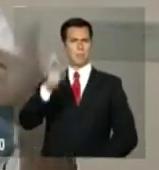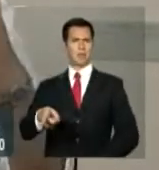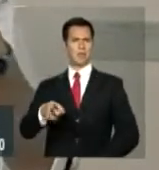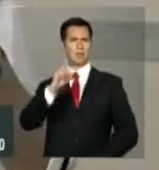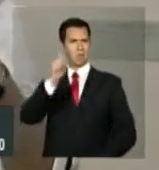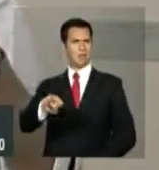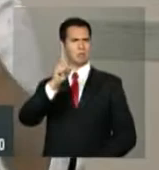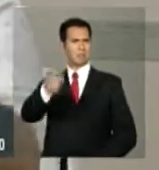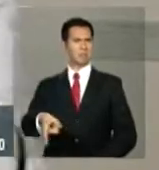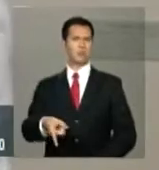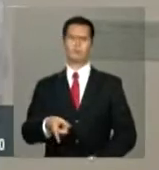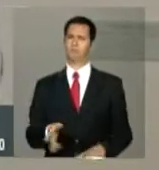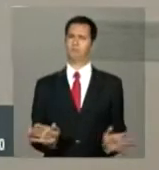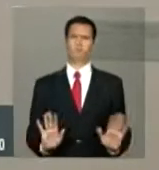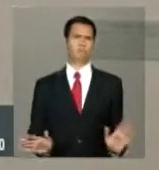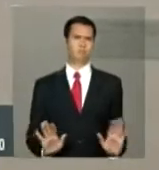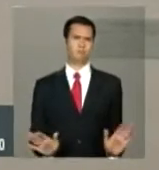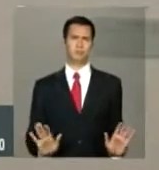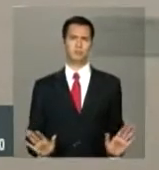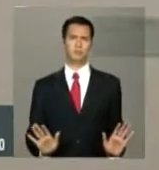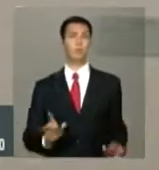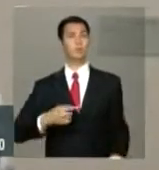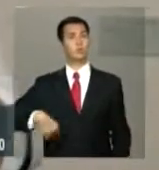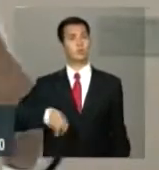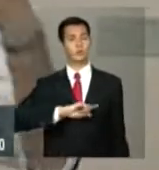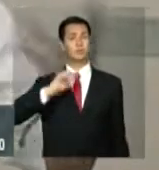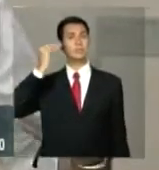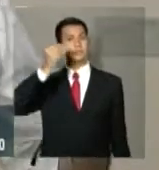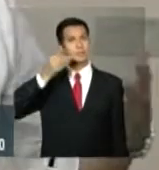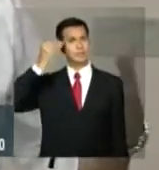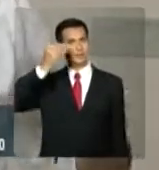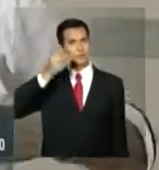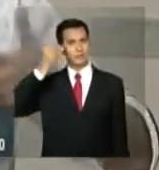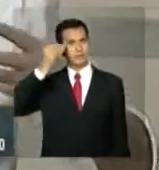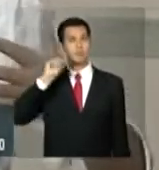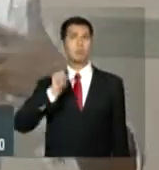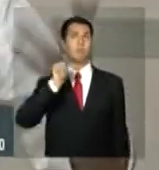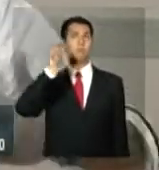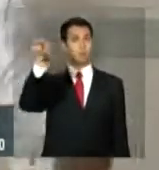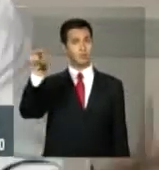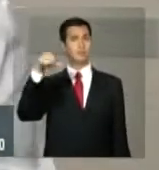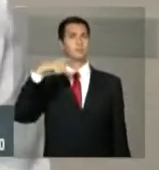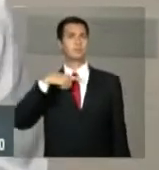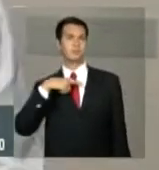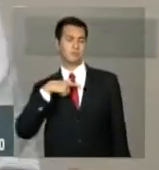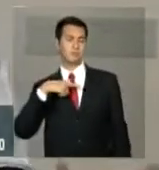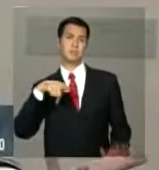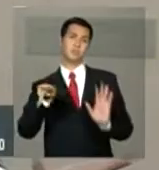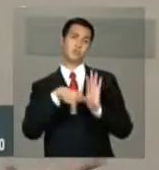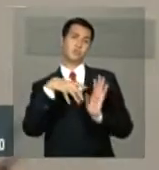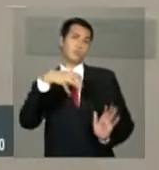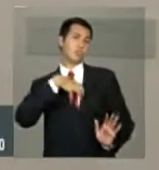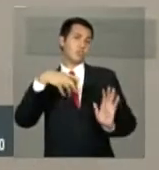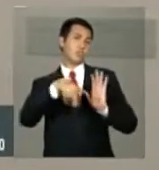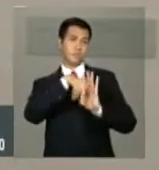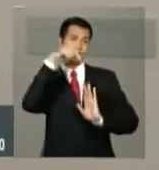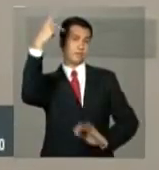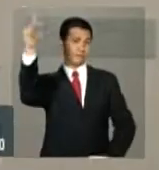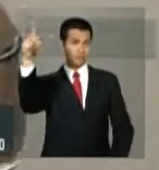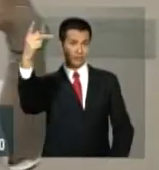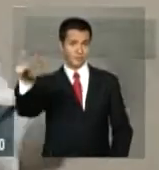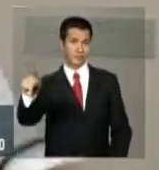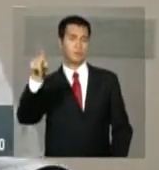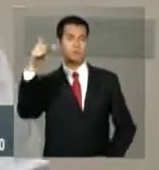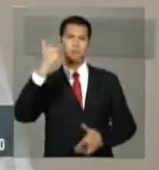Agora, essa experiência que nos atinge, eles estão passando pela variante deles, né? Eles estão passando